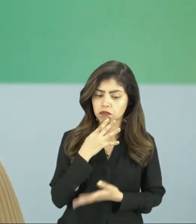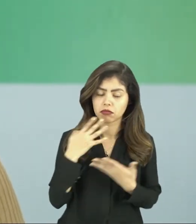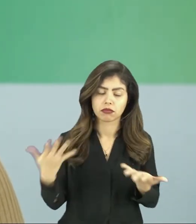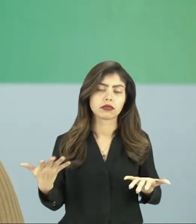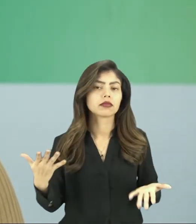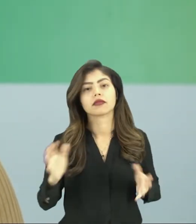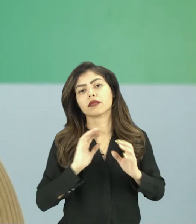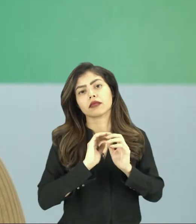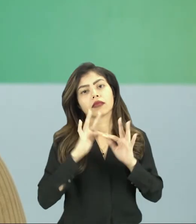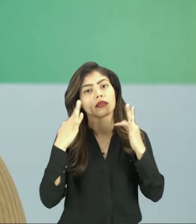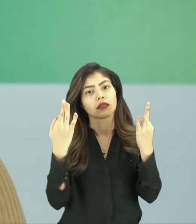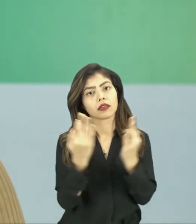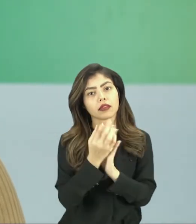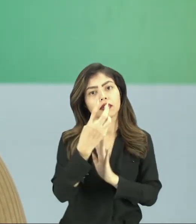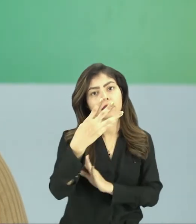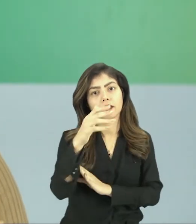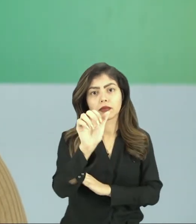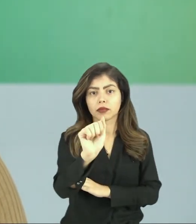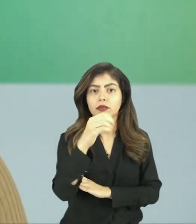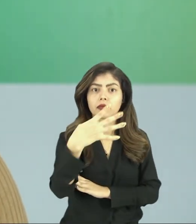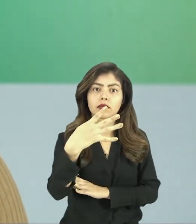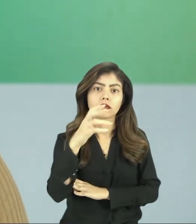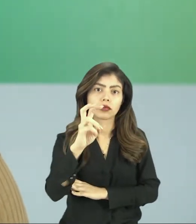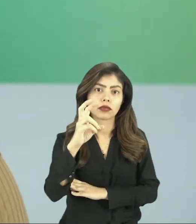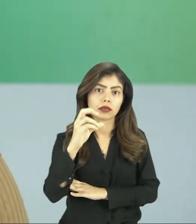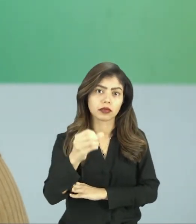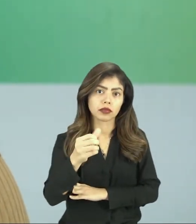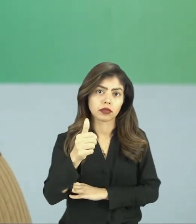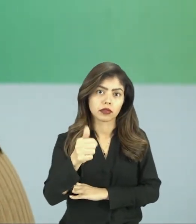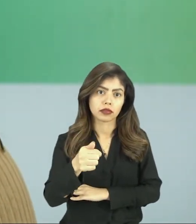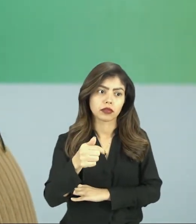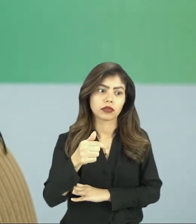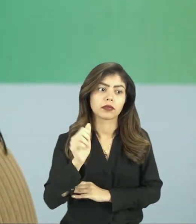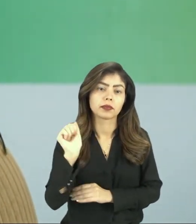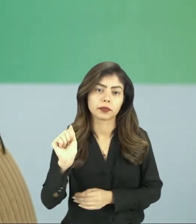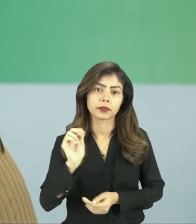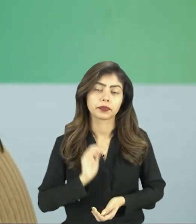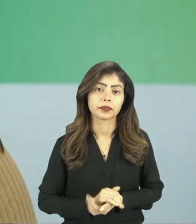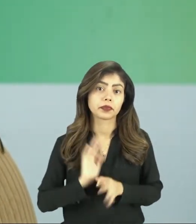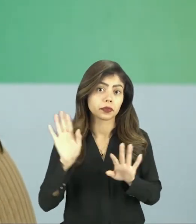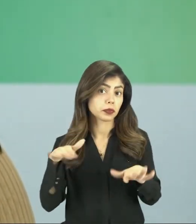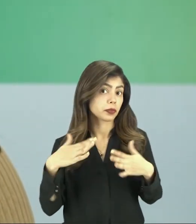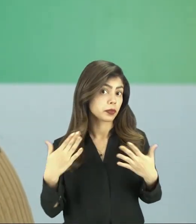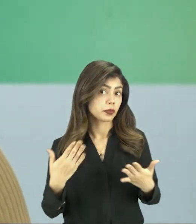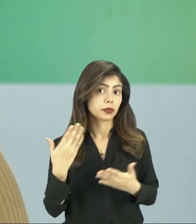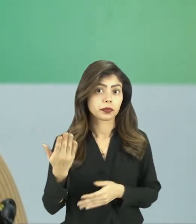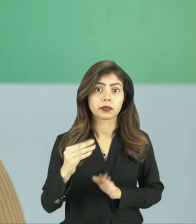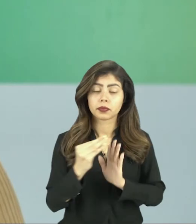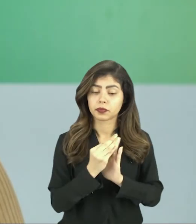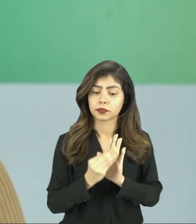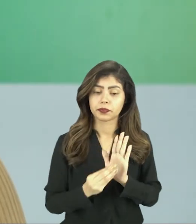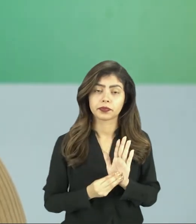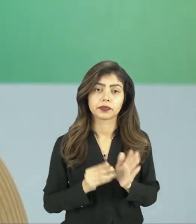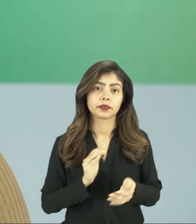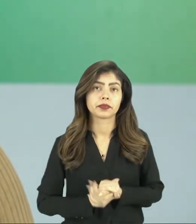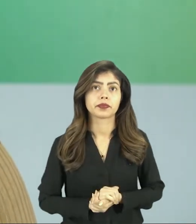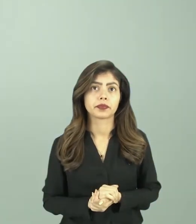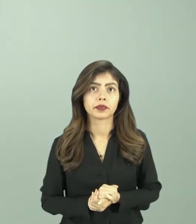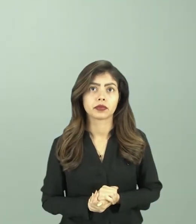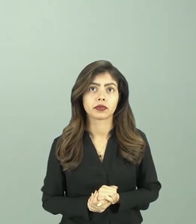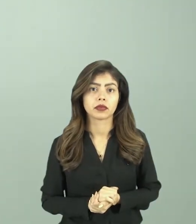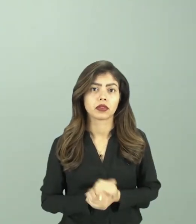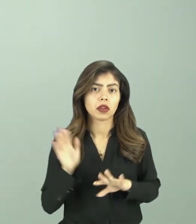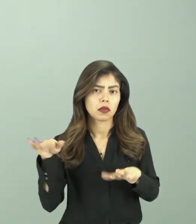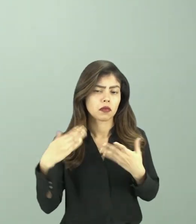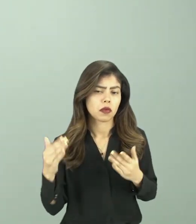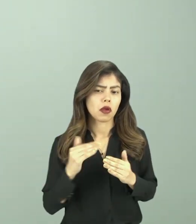das famílias 3A, 4, 5, 6 e 7A, qual é o ácido padrão, para você depois identificar